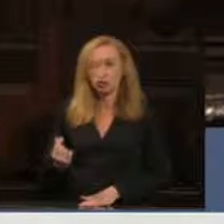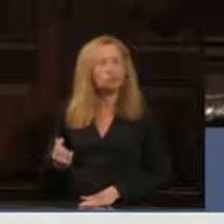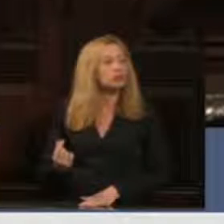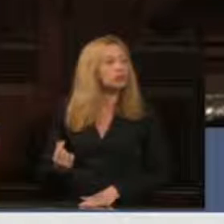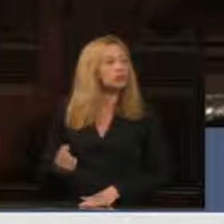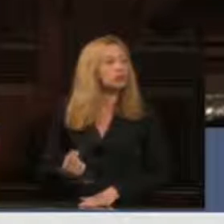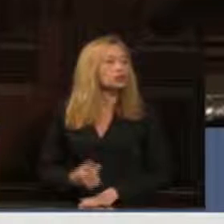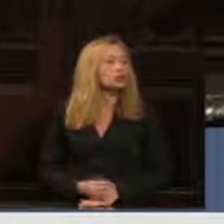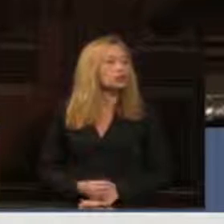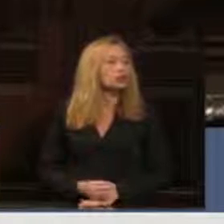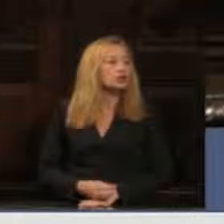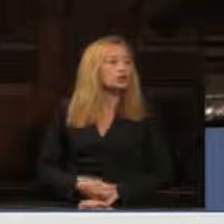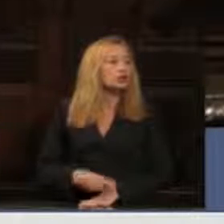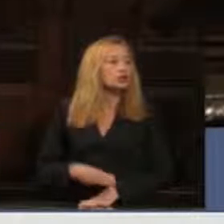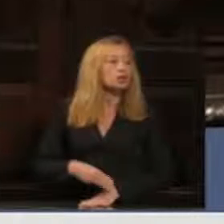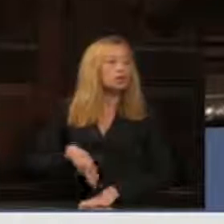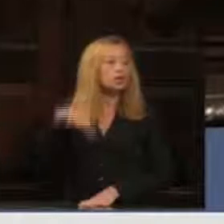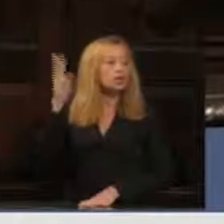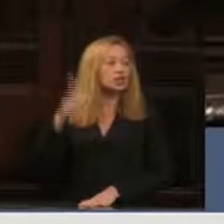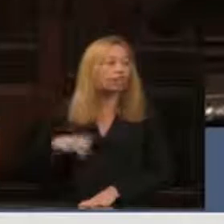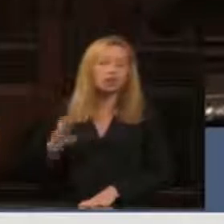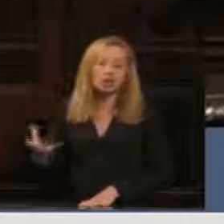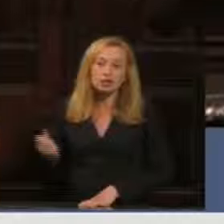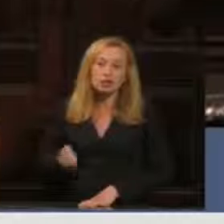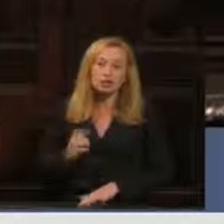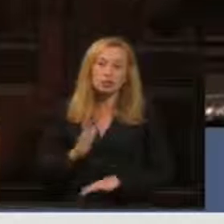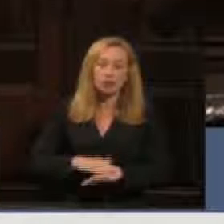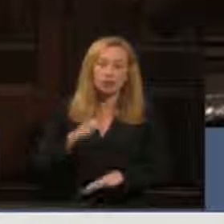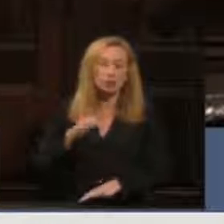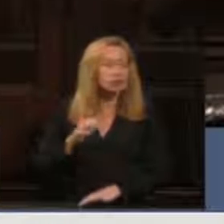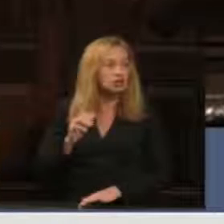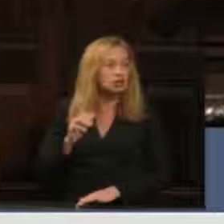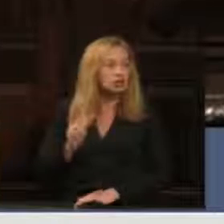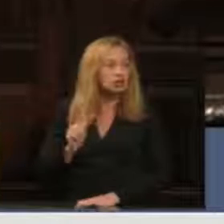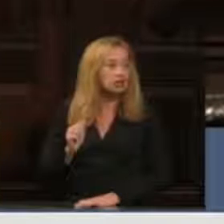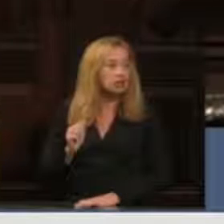é o acionista majoritário, que com